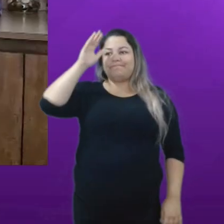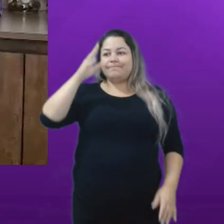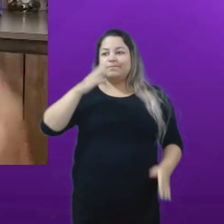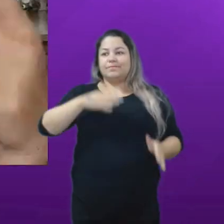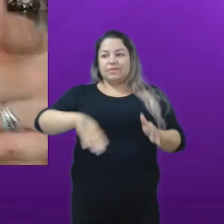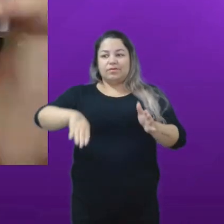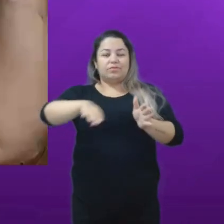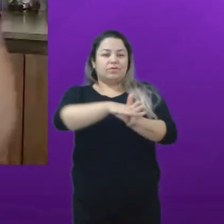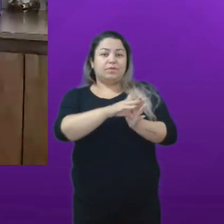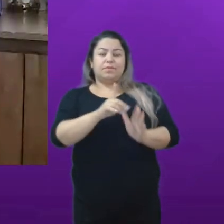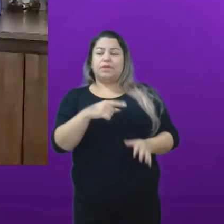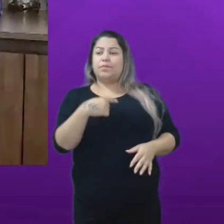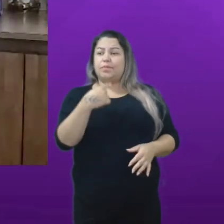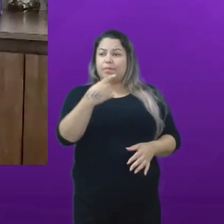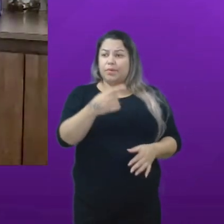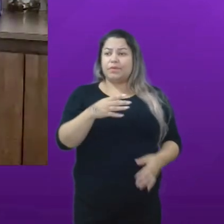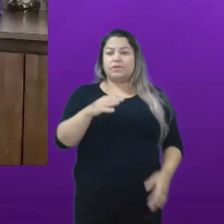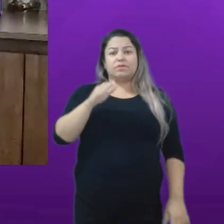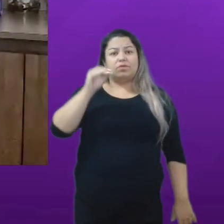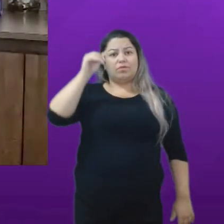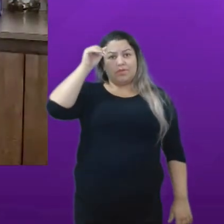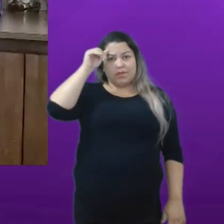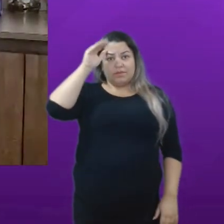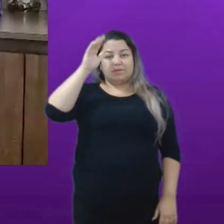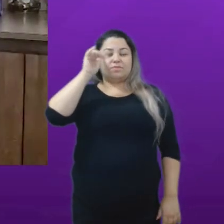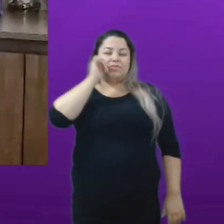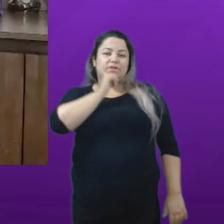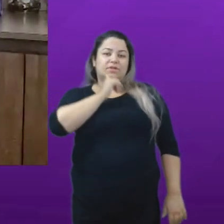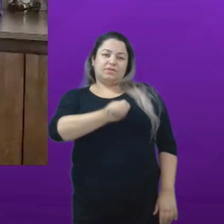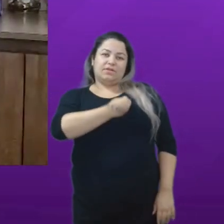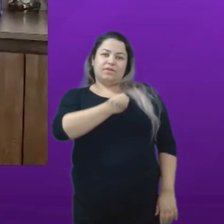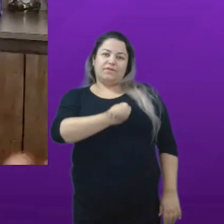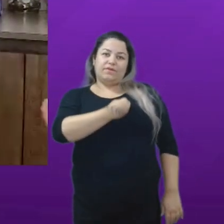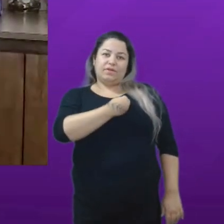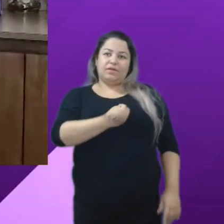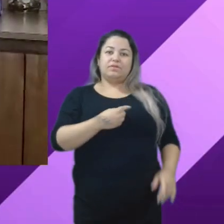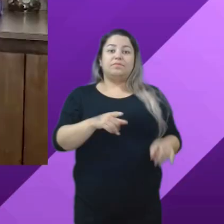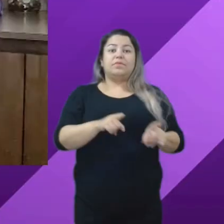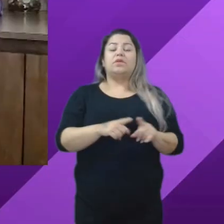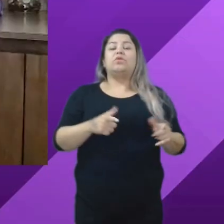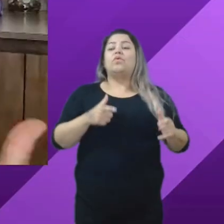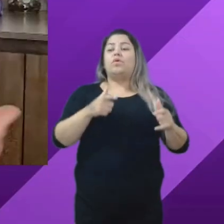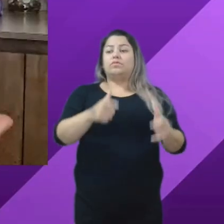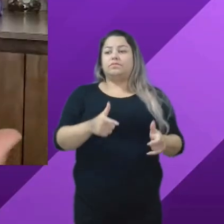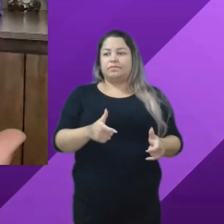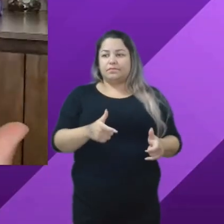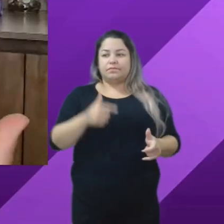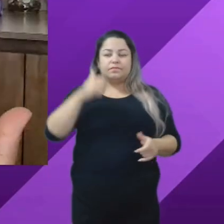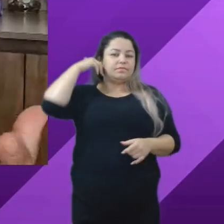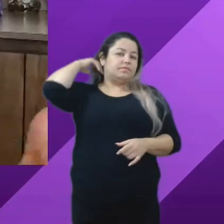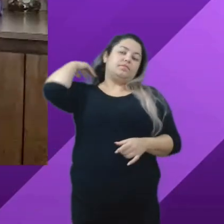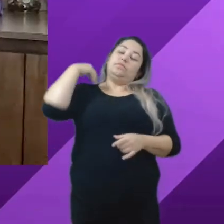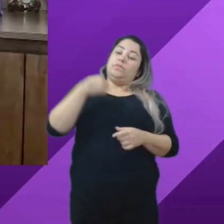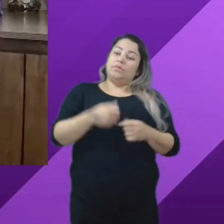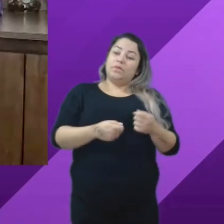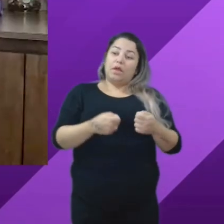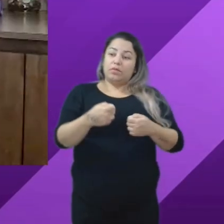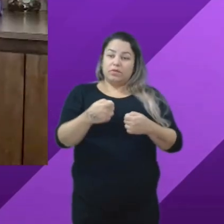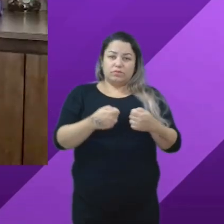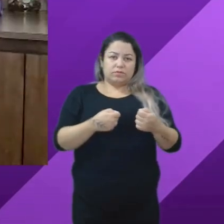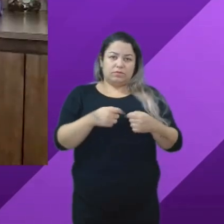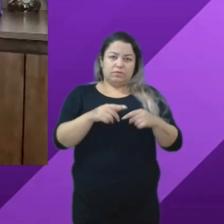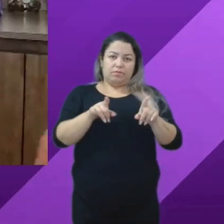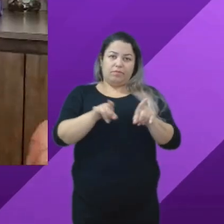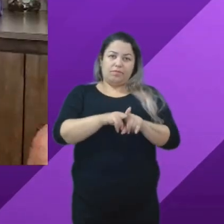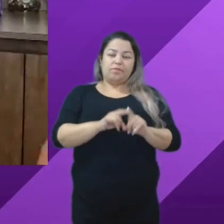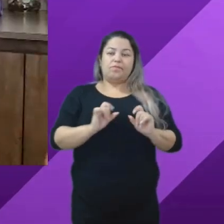depois, mas eu conheço as mulheres que estavam. E onde elas estavam? Elas estavam na articulação, elas estavam na